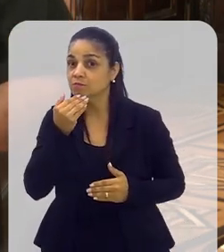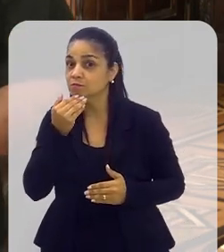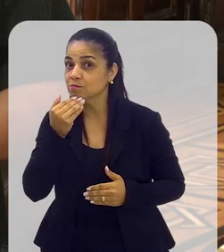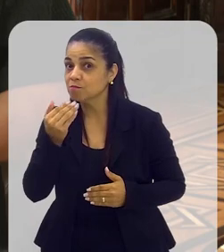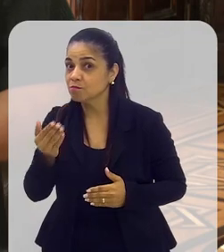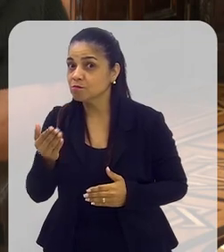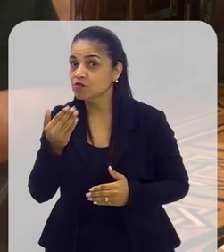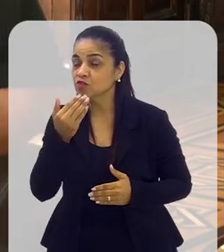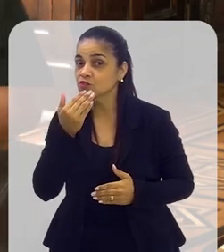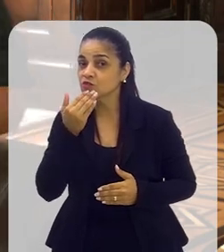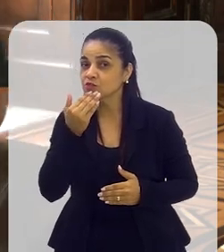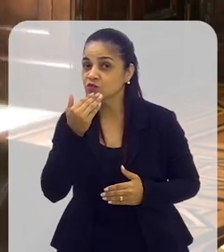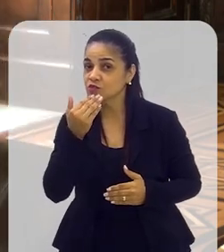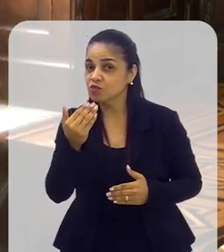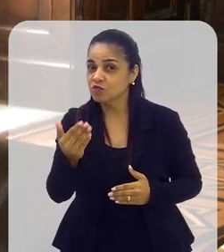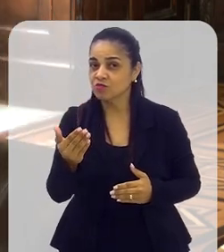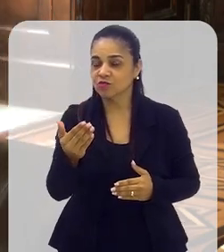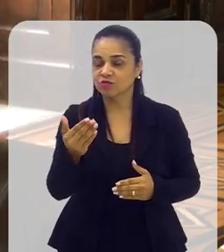estás a